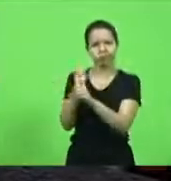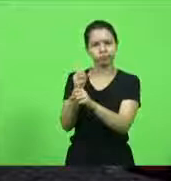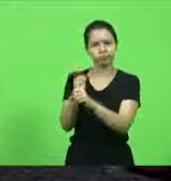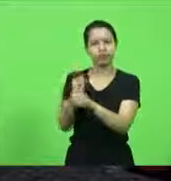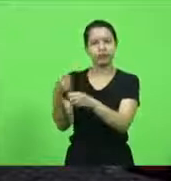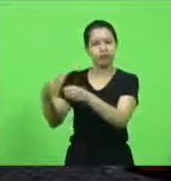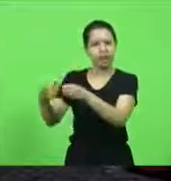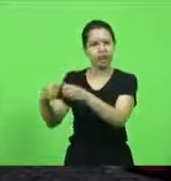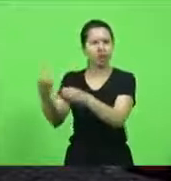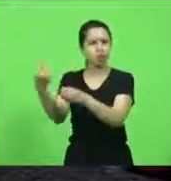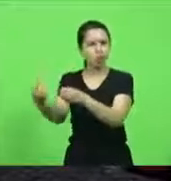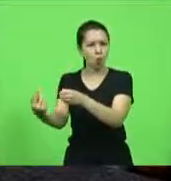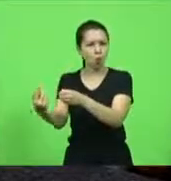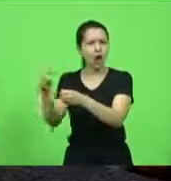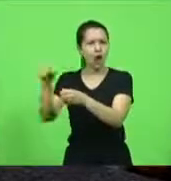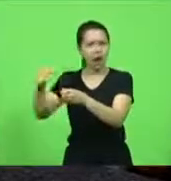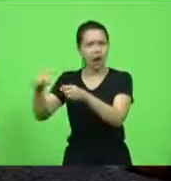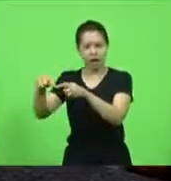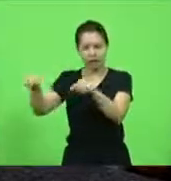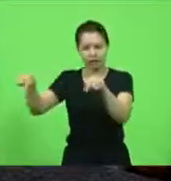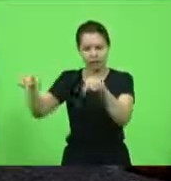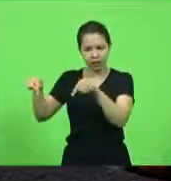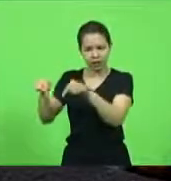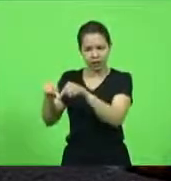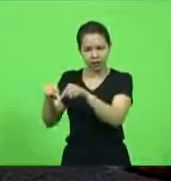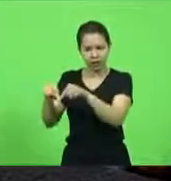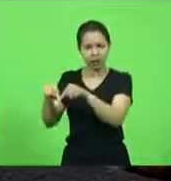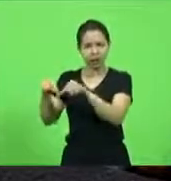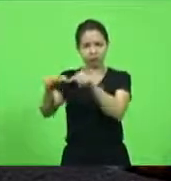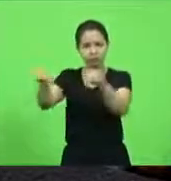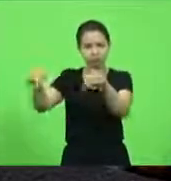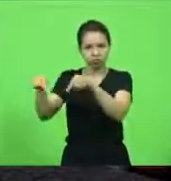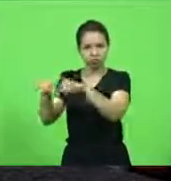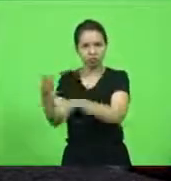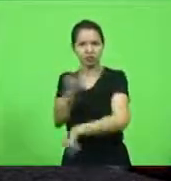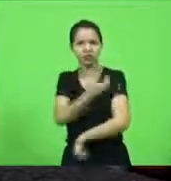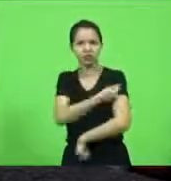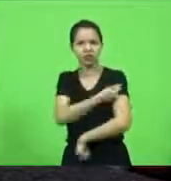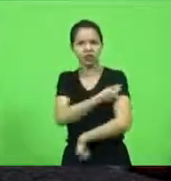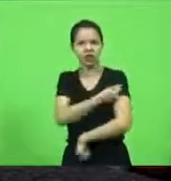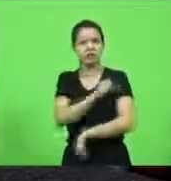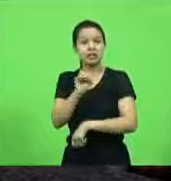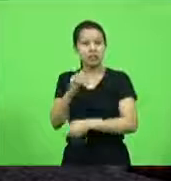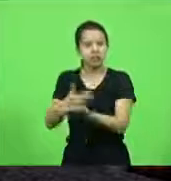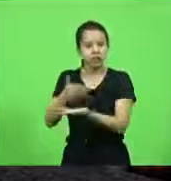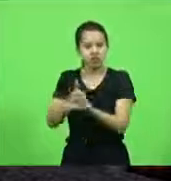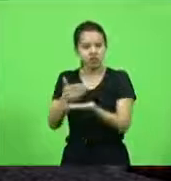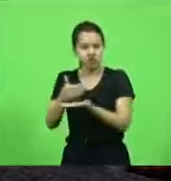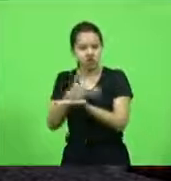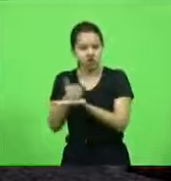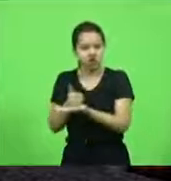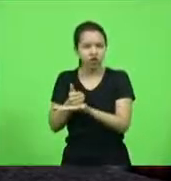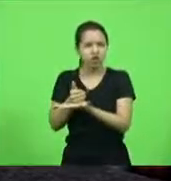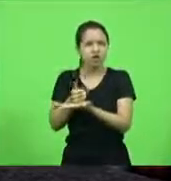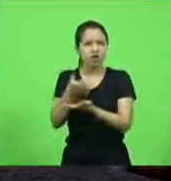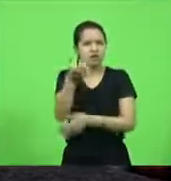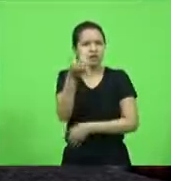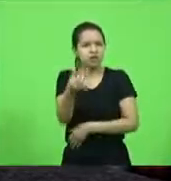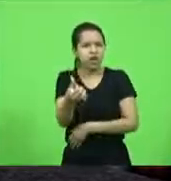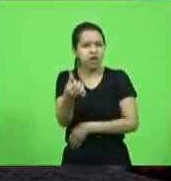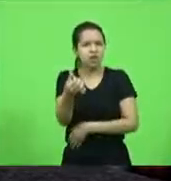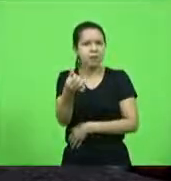salas de vacina, se dividir proporcional, foi vacinado 6 pessoas por dia por sala de